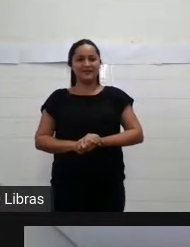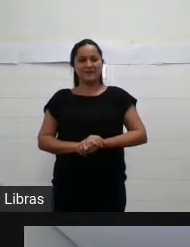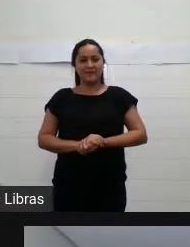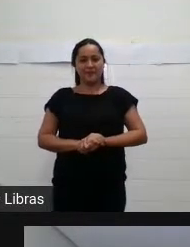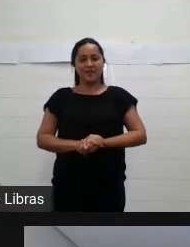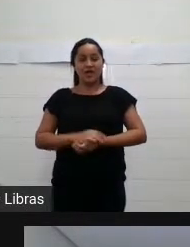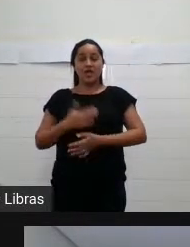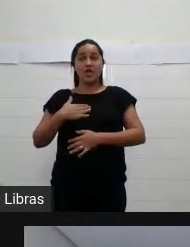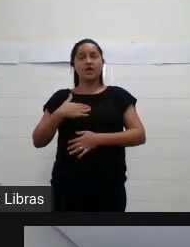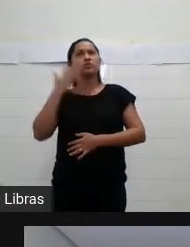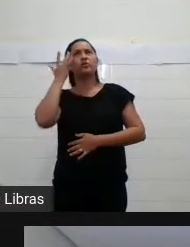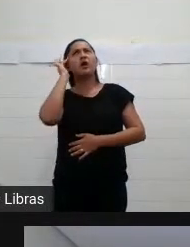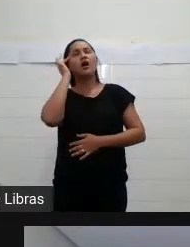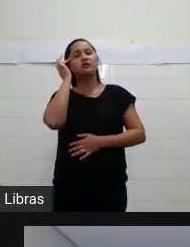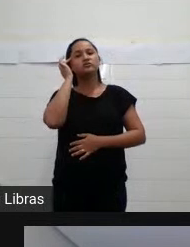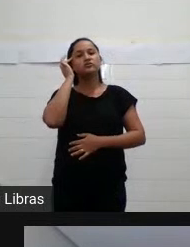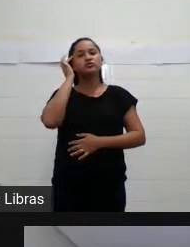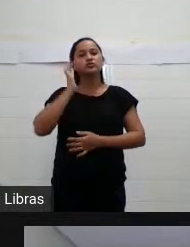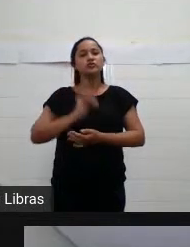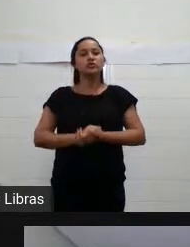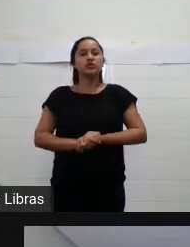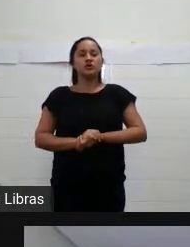Eu acho que